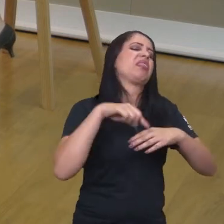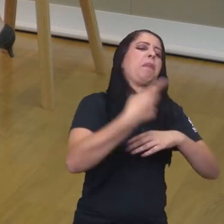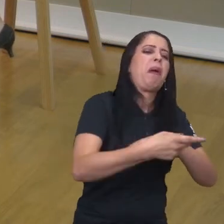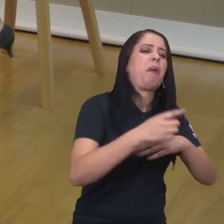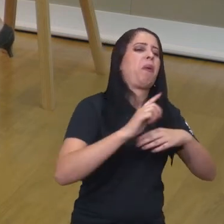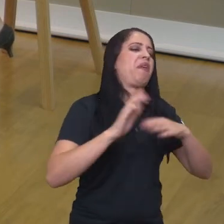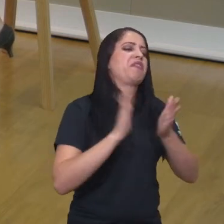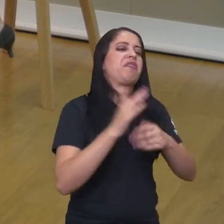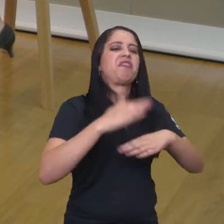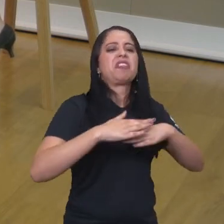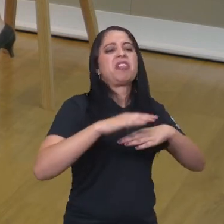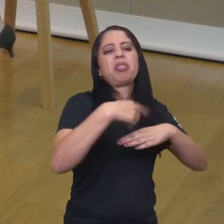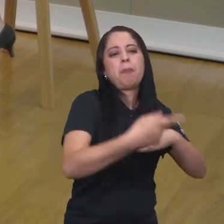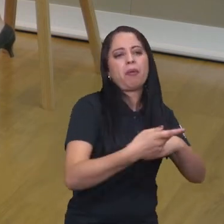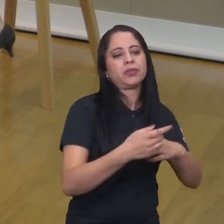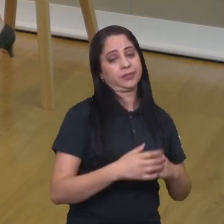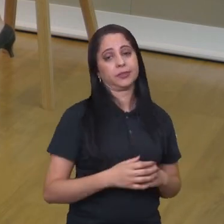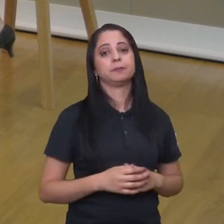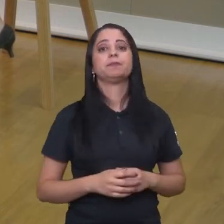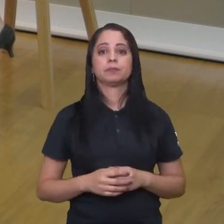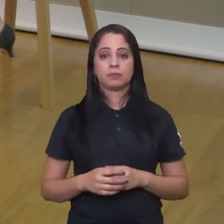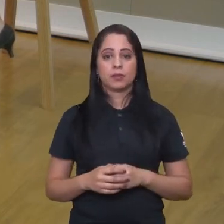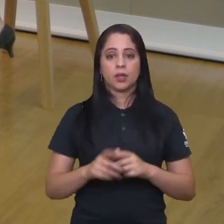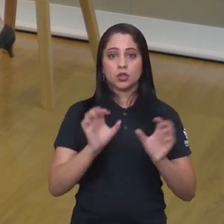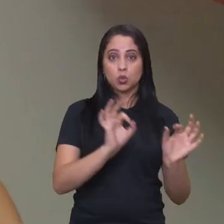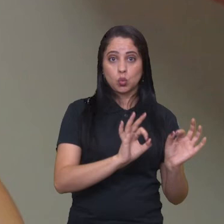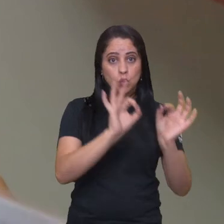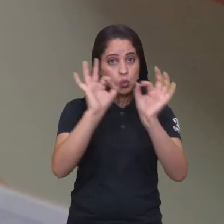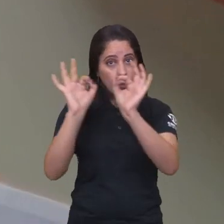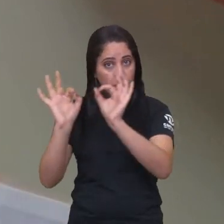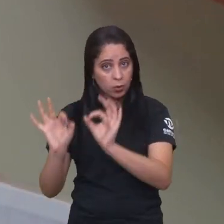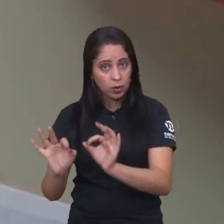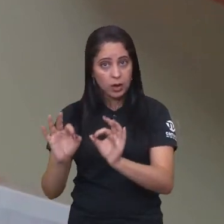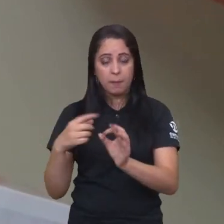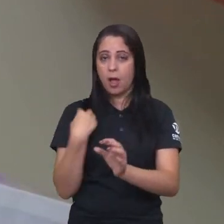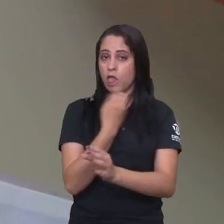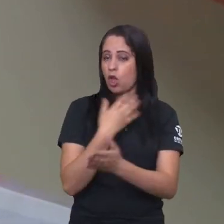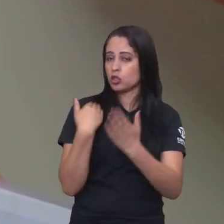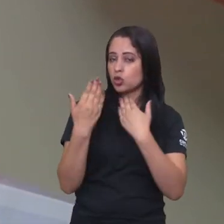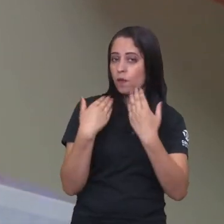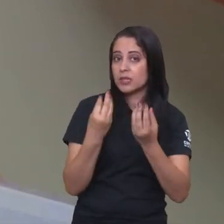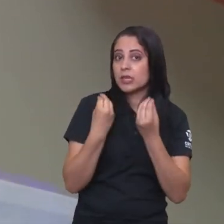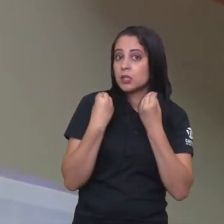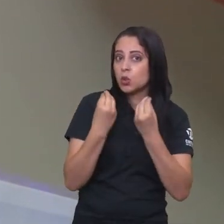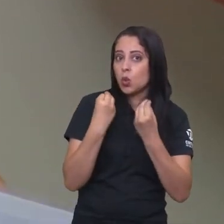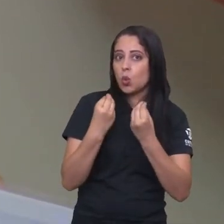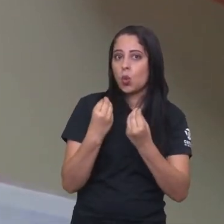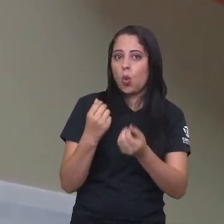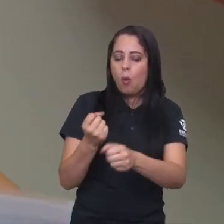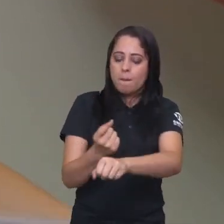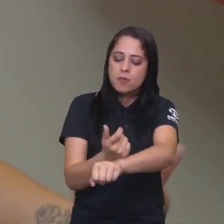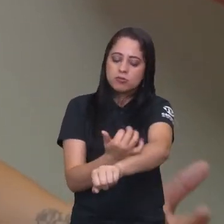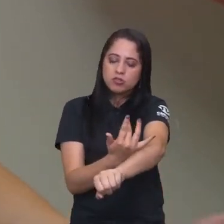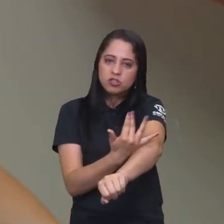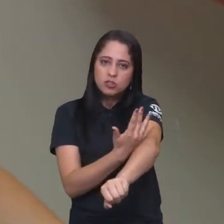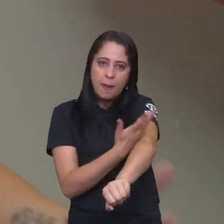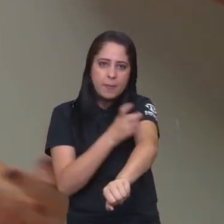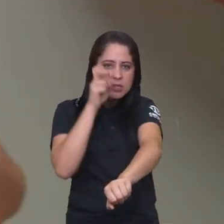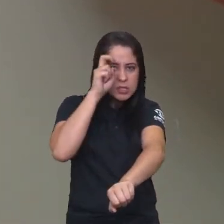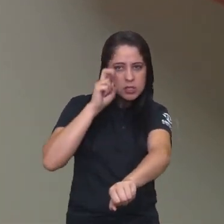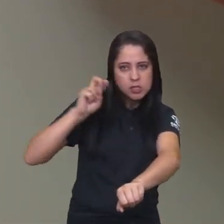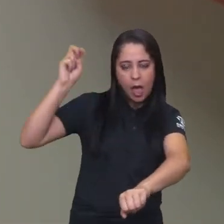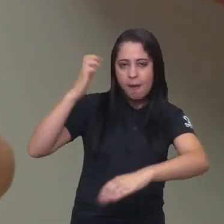pouco vira um montante. Isso. Bom, durante todo o programa nós conversamos bastante sobre como desenvolver as